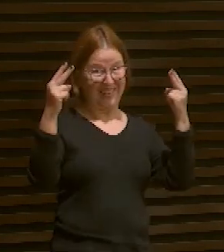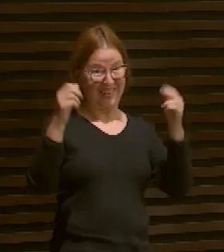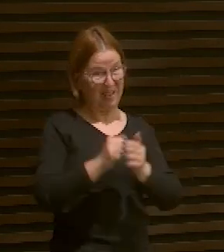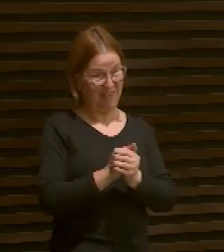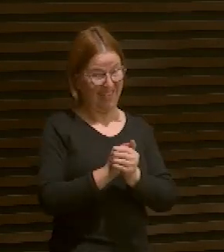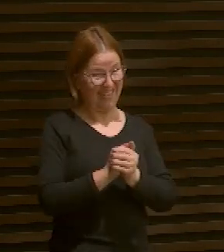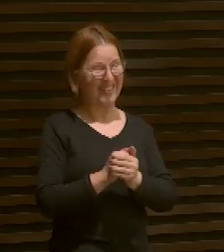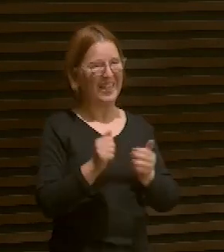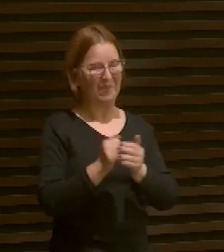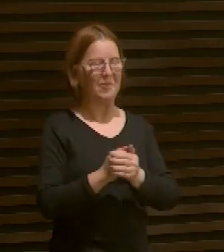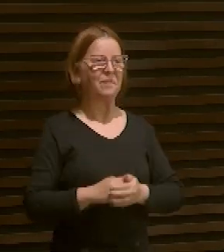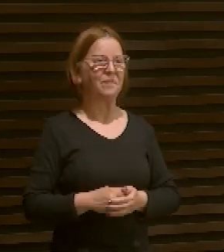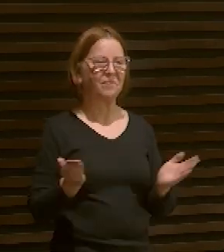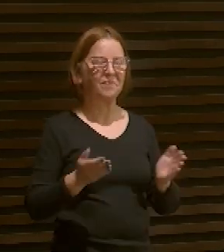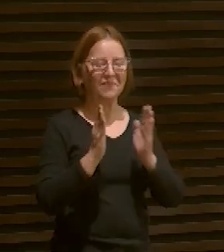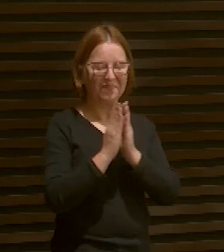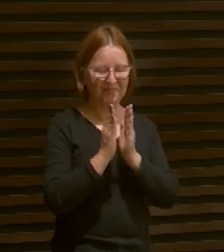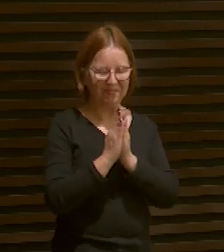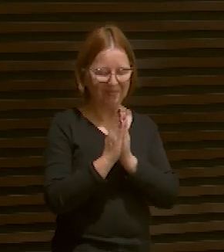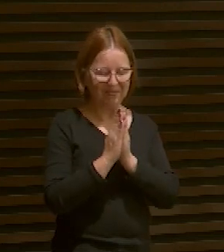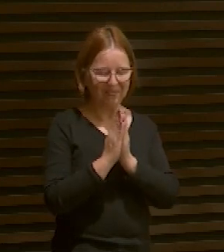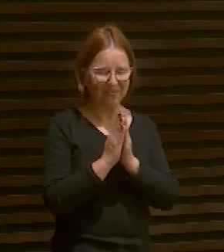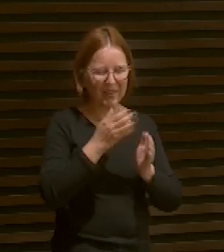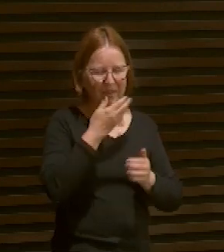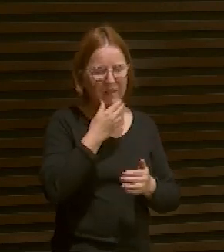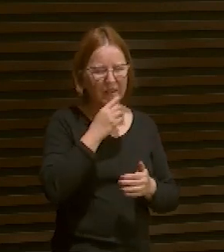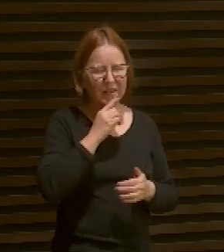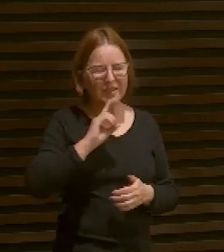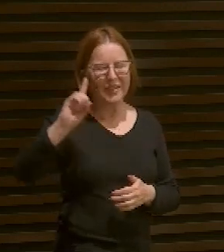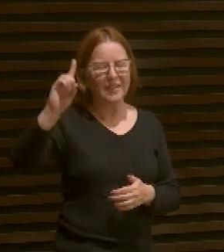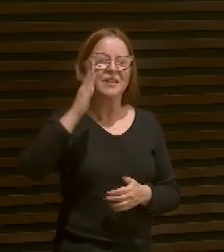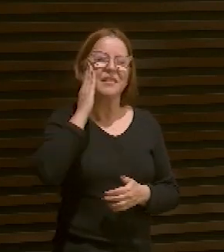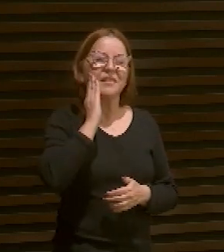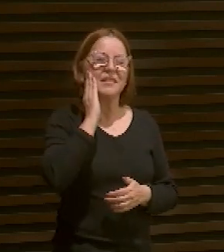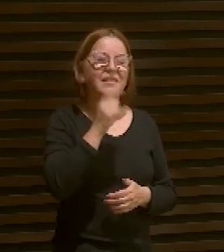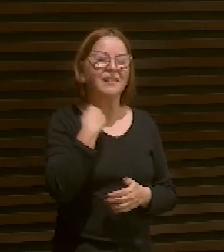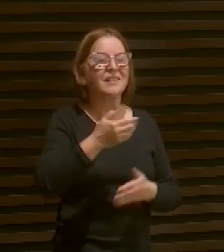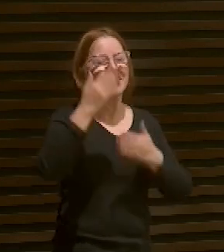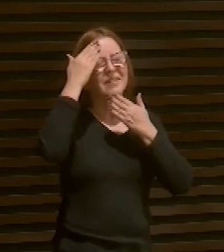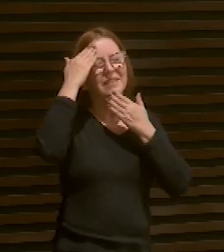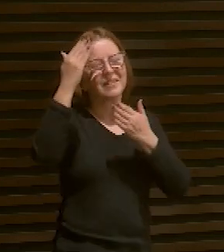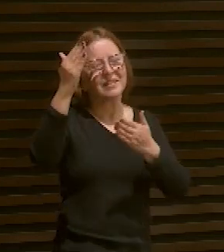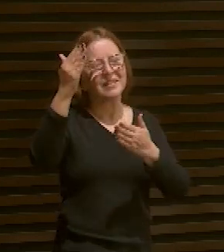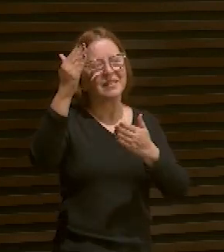Amém? Vamos orar então, meus irmãos. Pai querido, nós te agradecemos